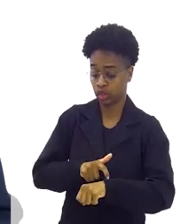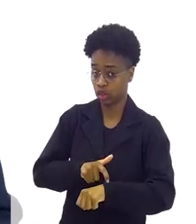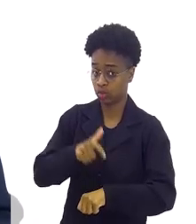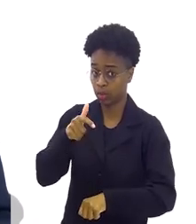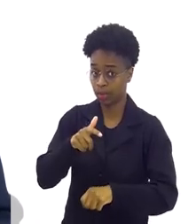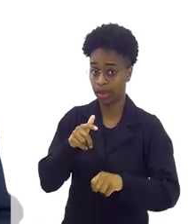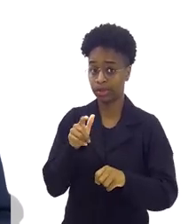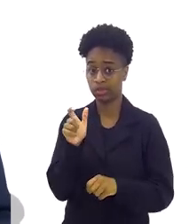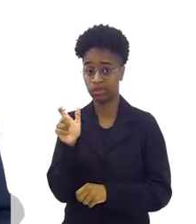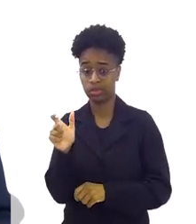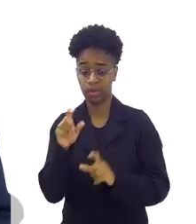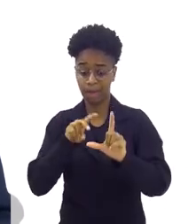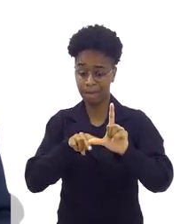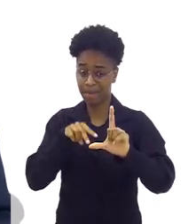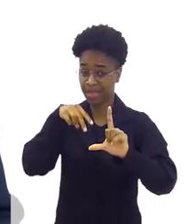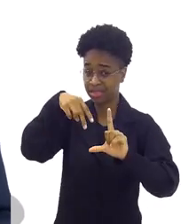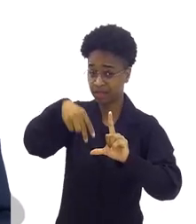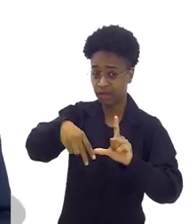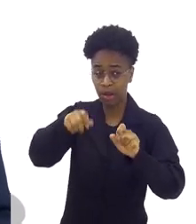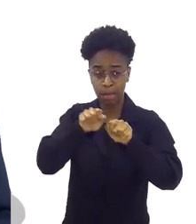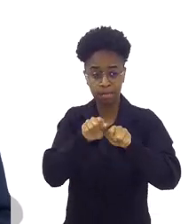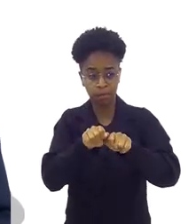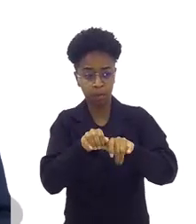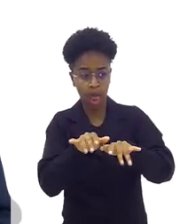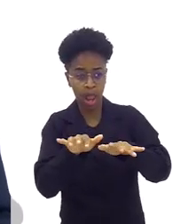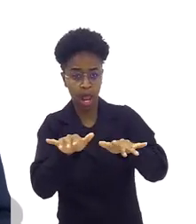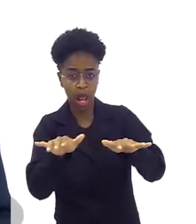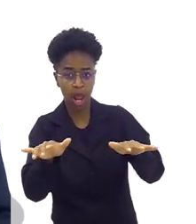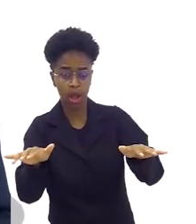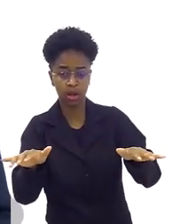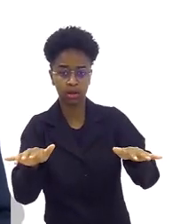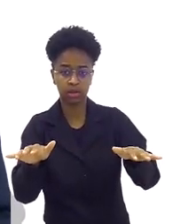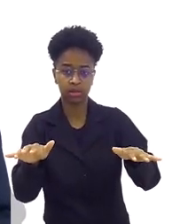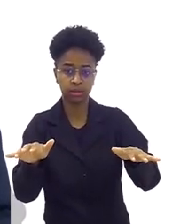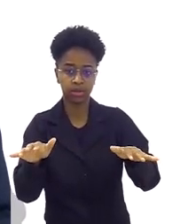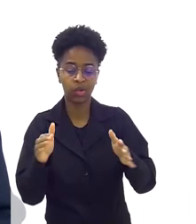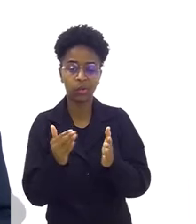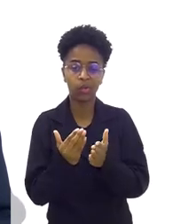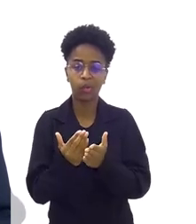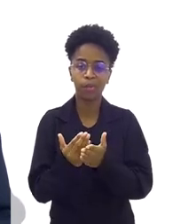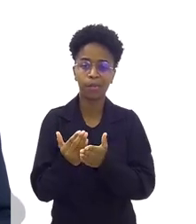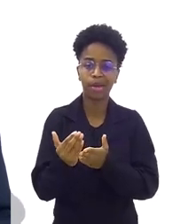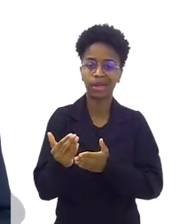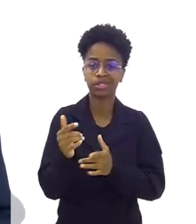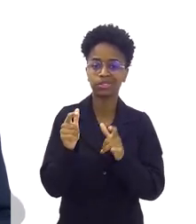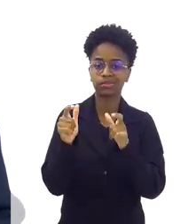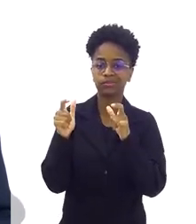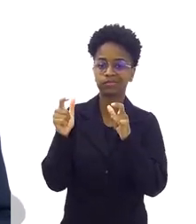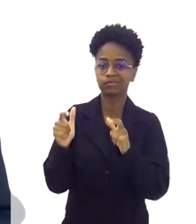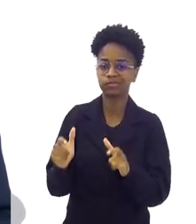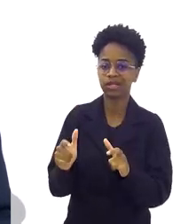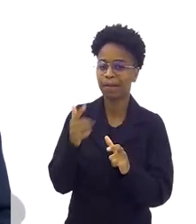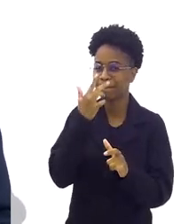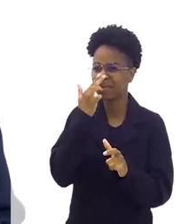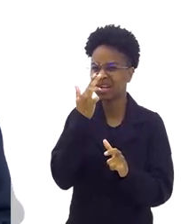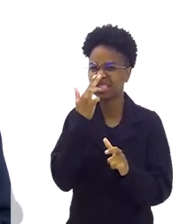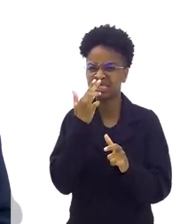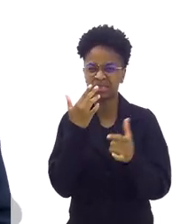partir do momento que o metaverso começou a ser mais popularmente usado, ele entra nesse lugar